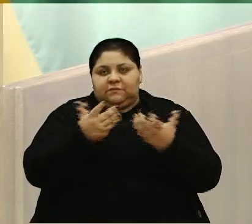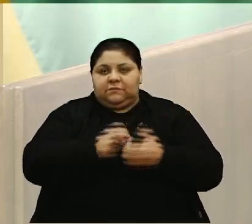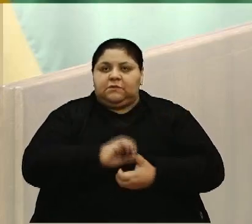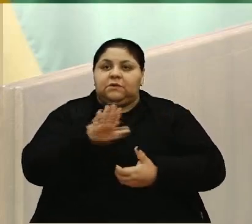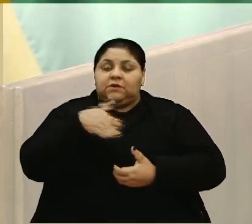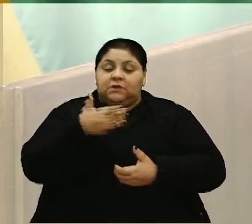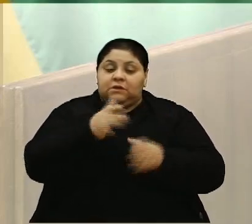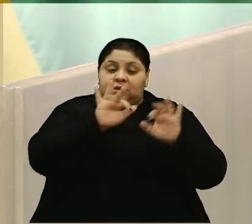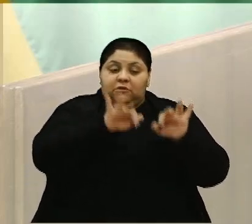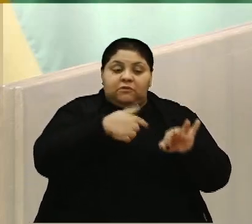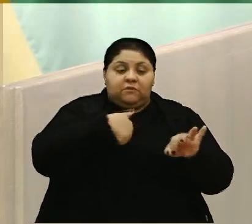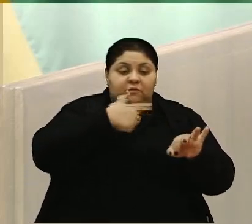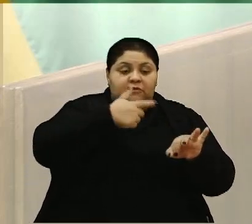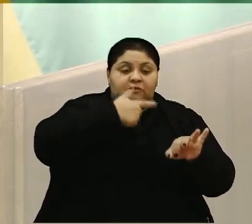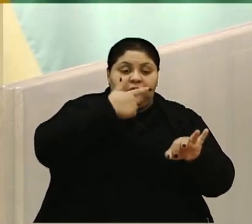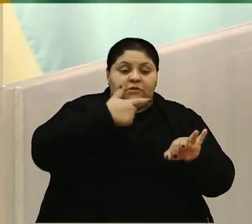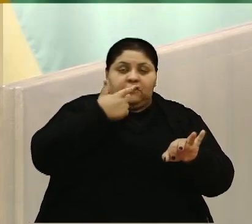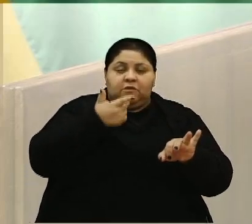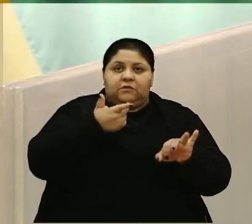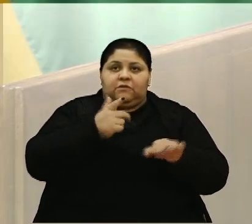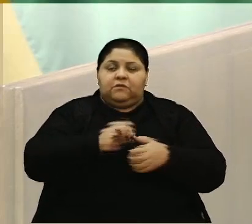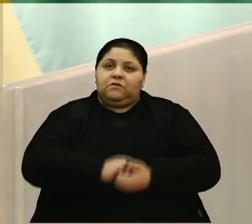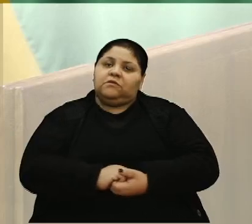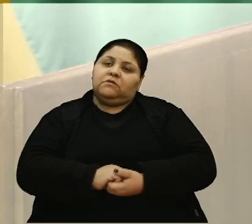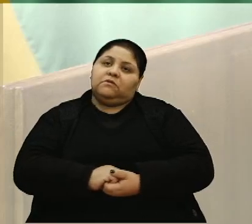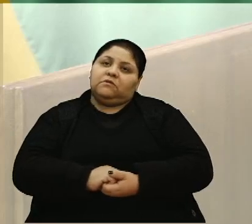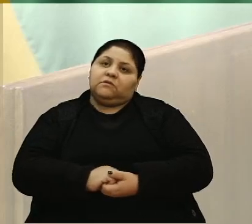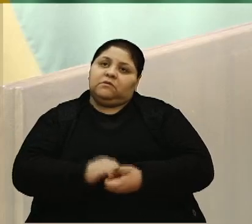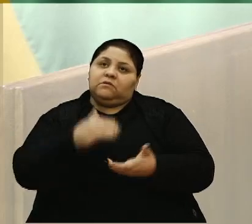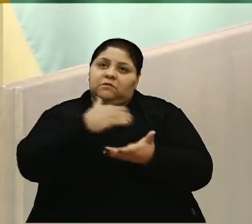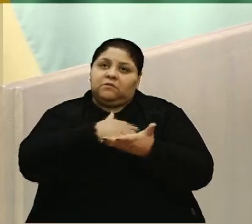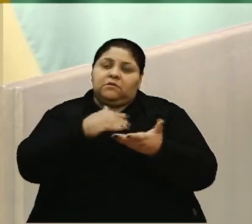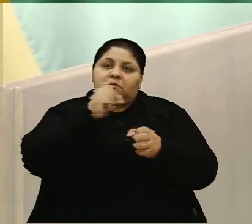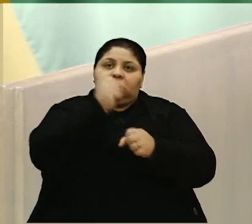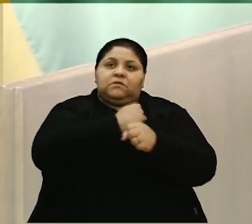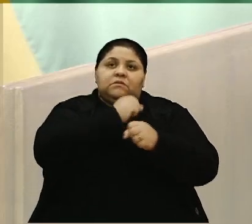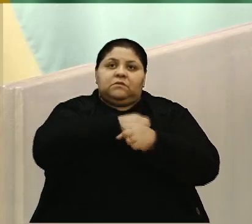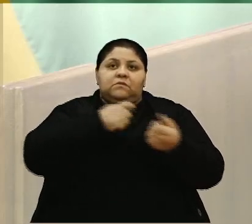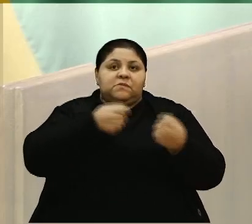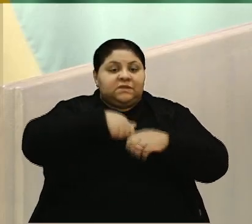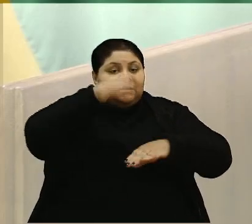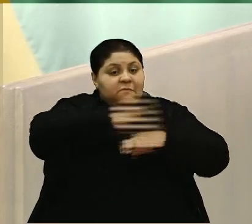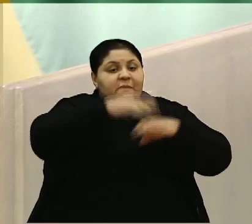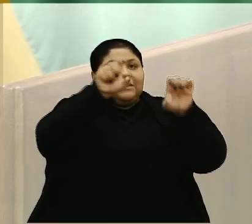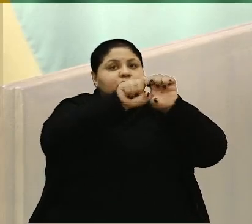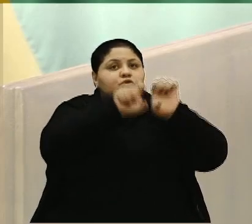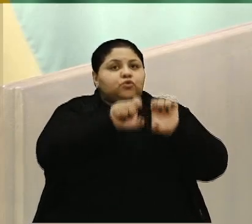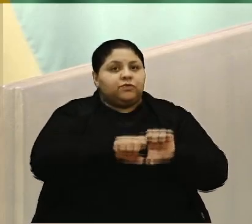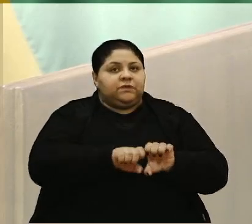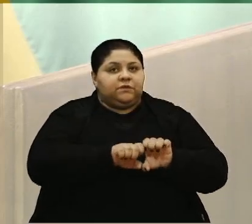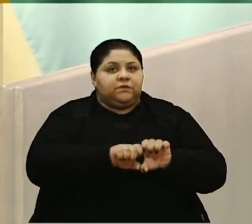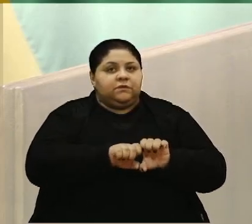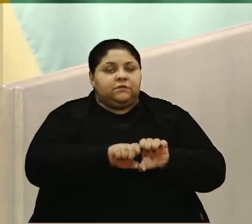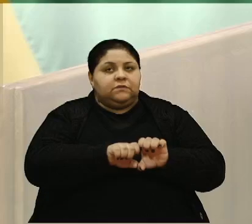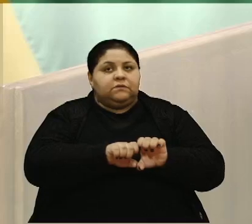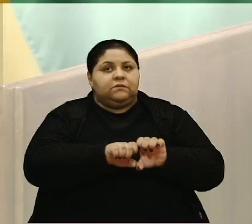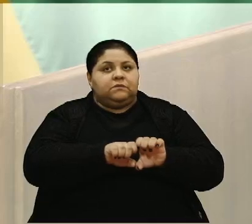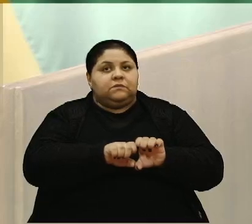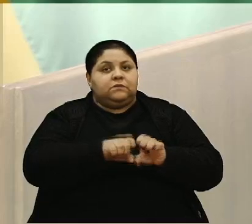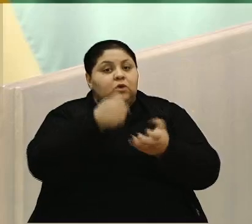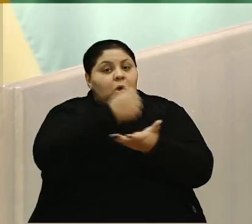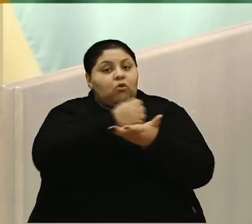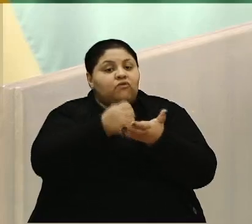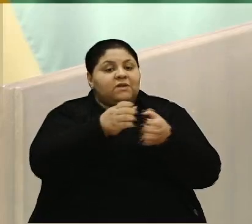para finalizar minha fala, quero dizer, a Secretaria de Obras precisa de mais estrutura. Precisa contratar